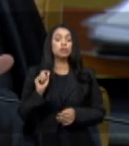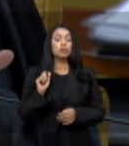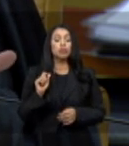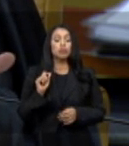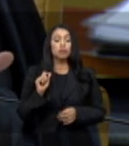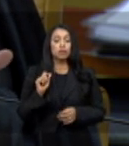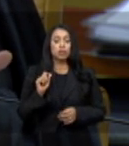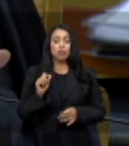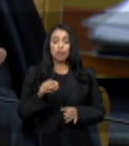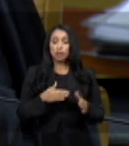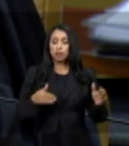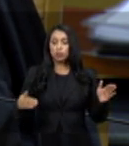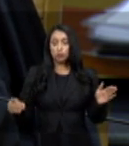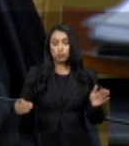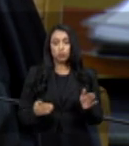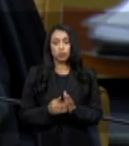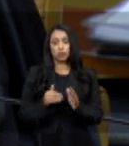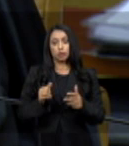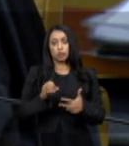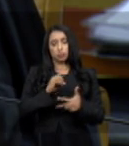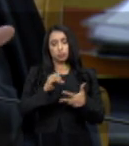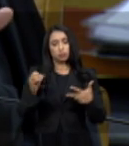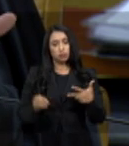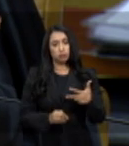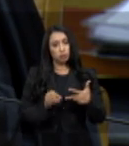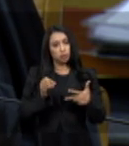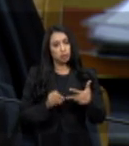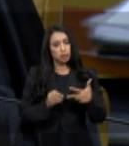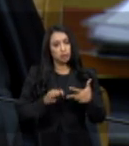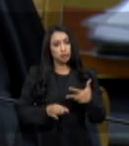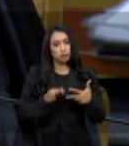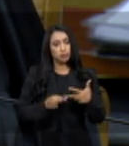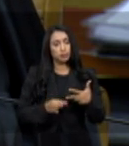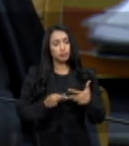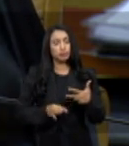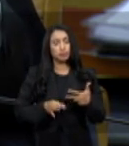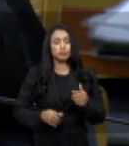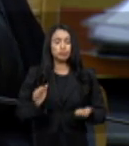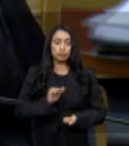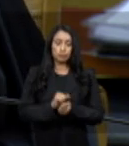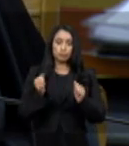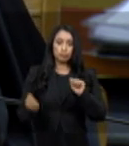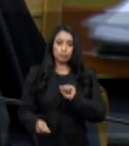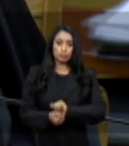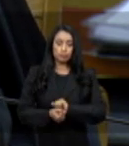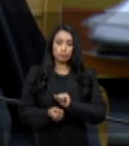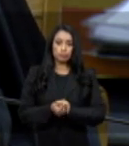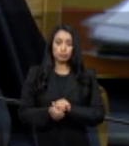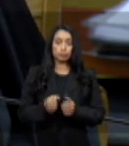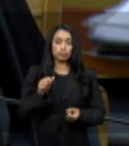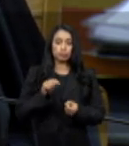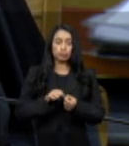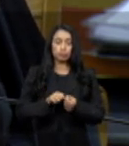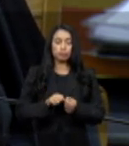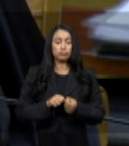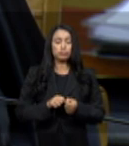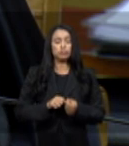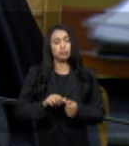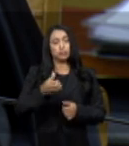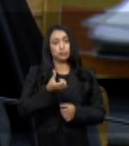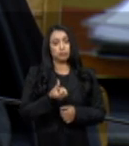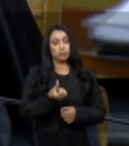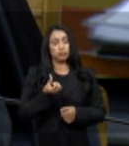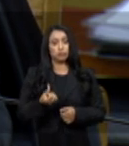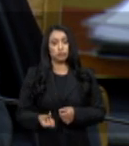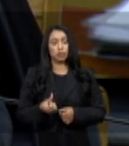de determinar que todos os órgãos do poder judiciário brasileiro adotassem as medidas em critérios indicados na recomendação 62